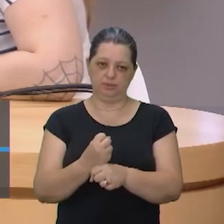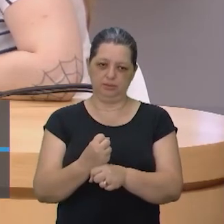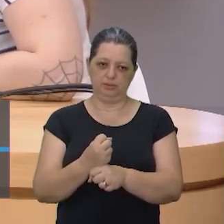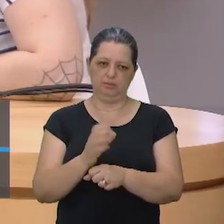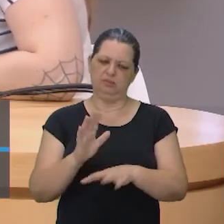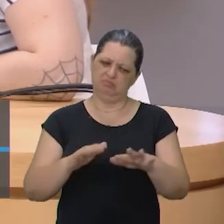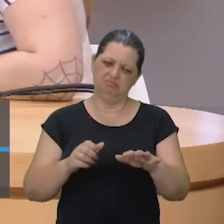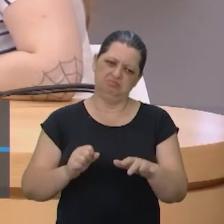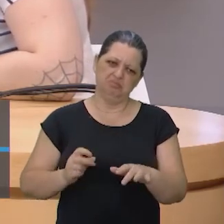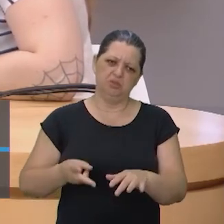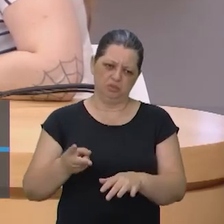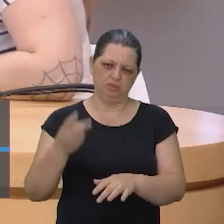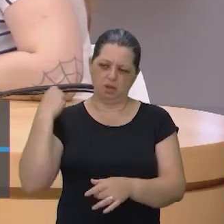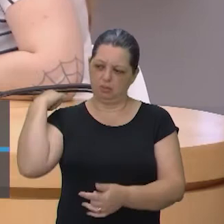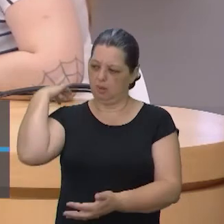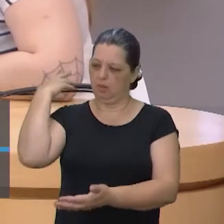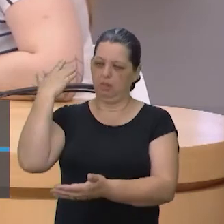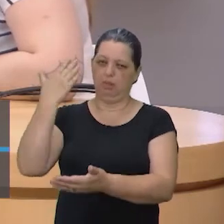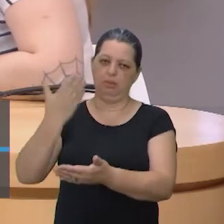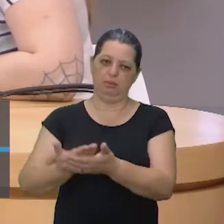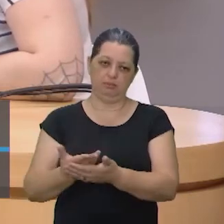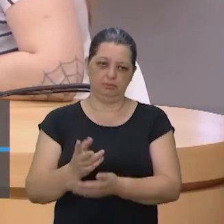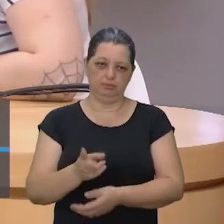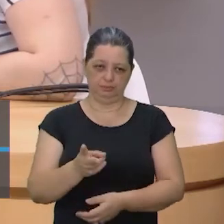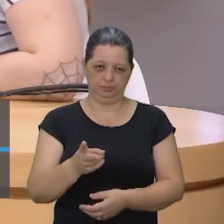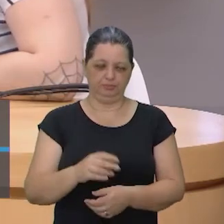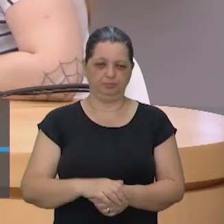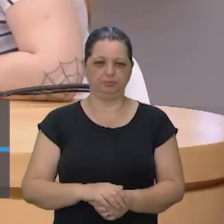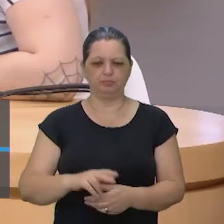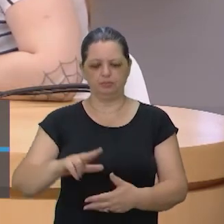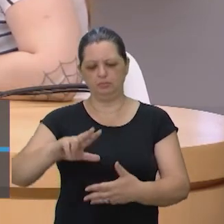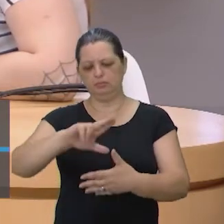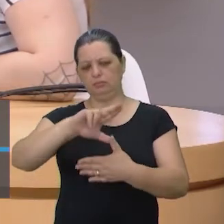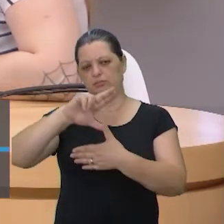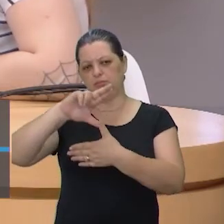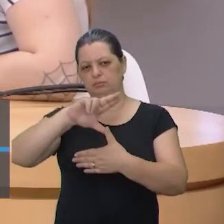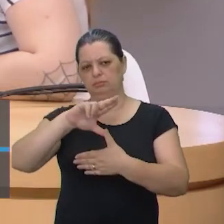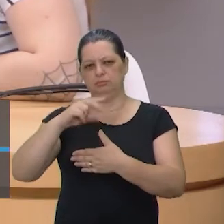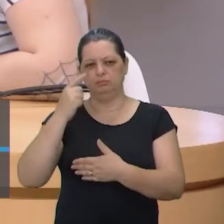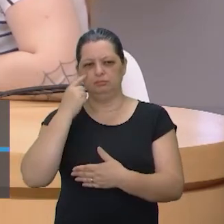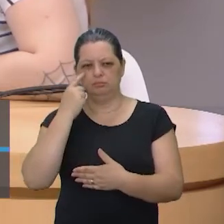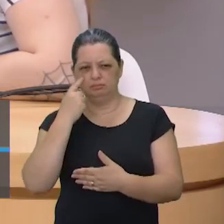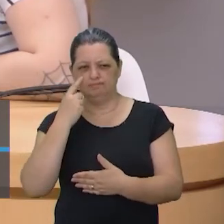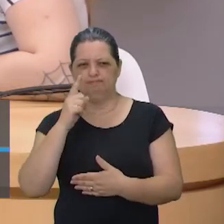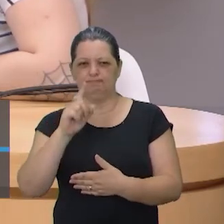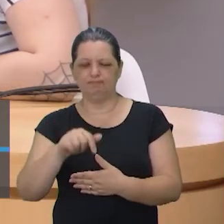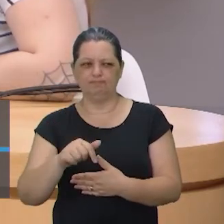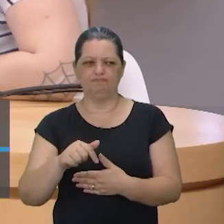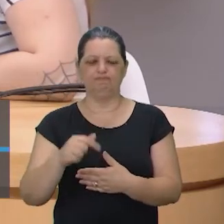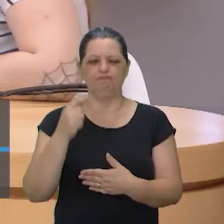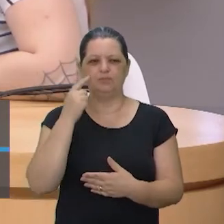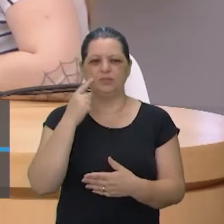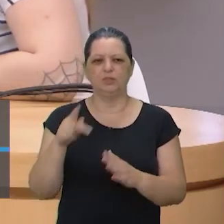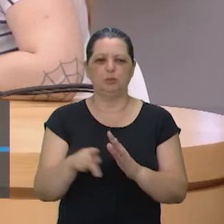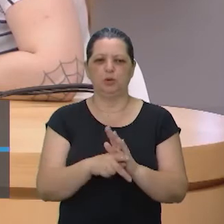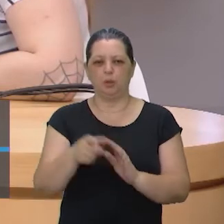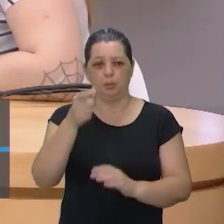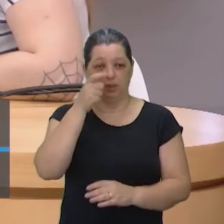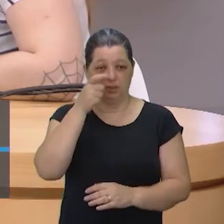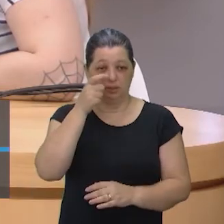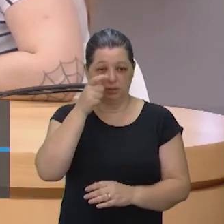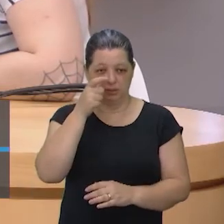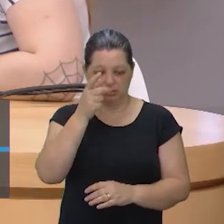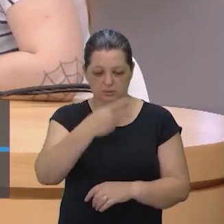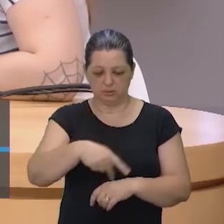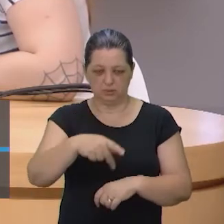até hoje, quando a gente olha para a América Latina tão subserviente, tão submissa aos interesses dos países